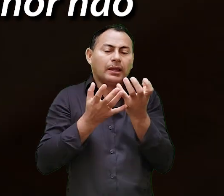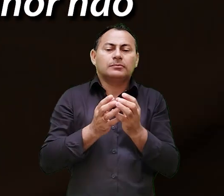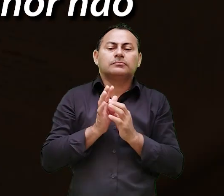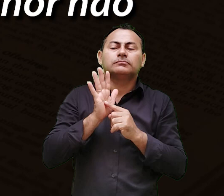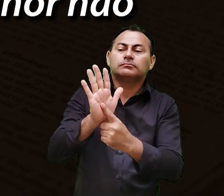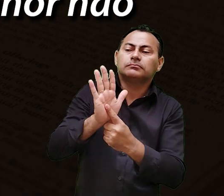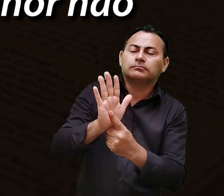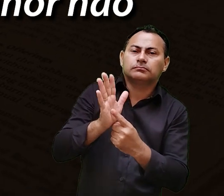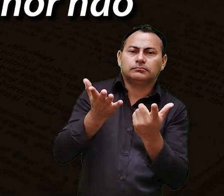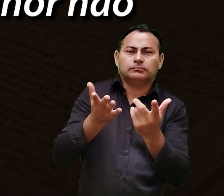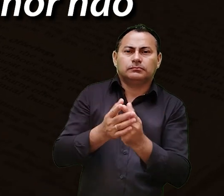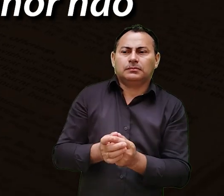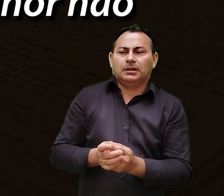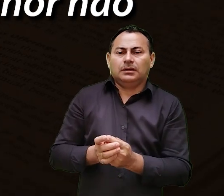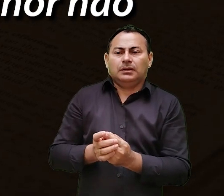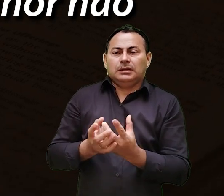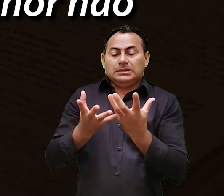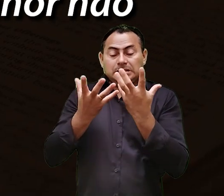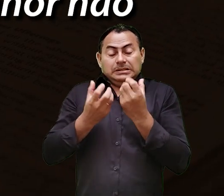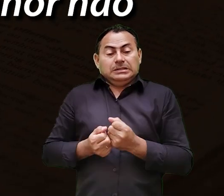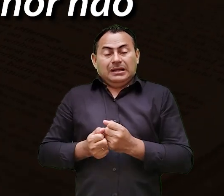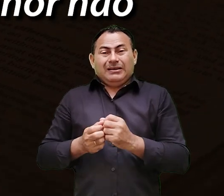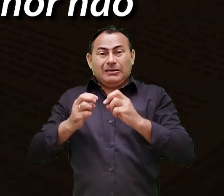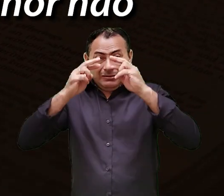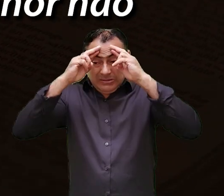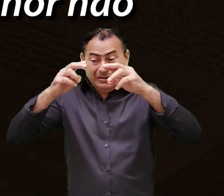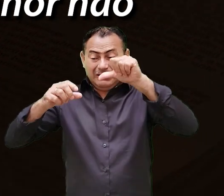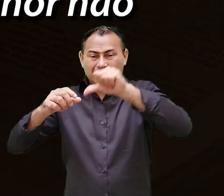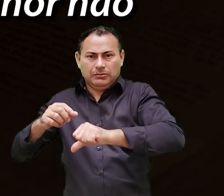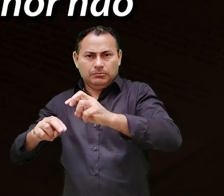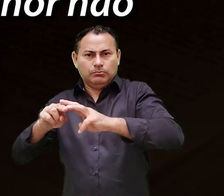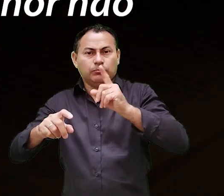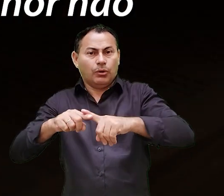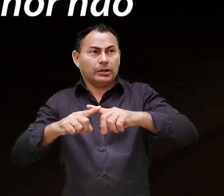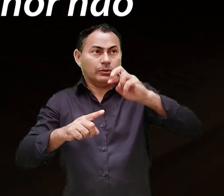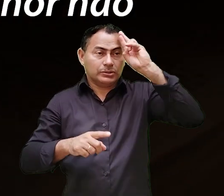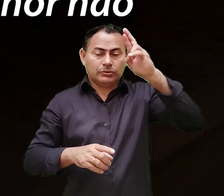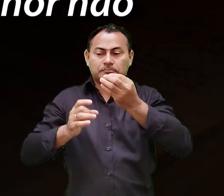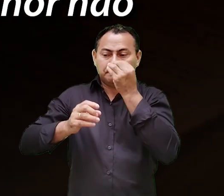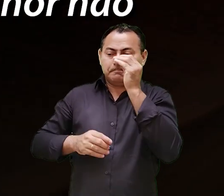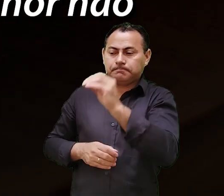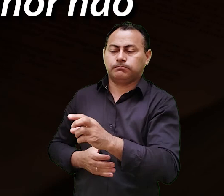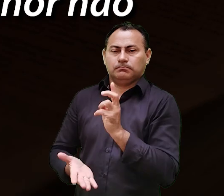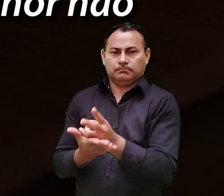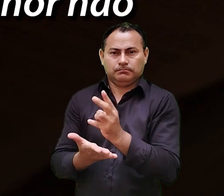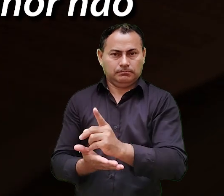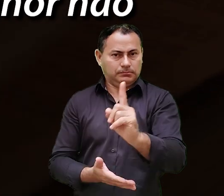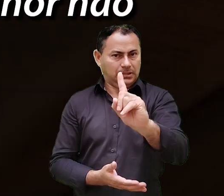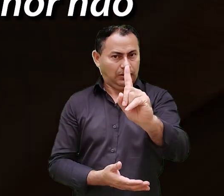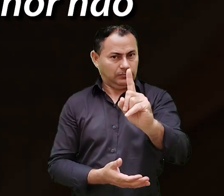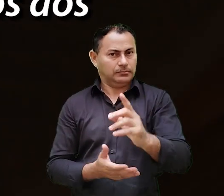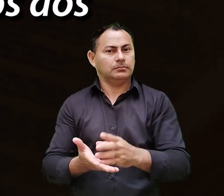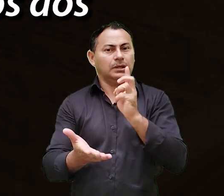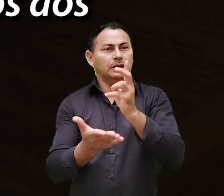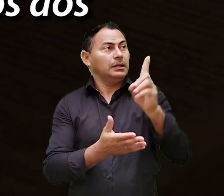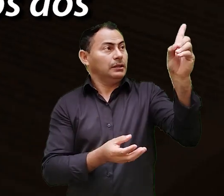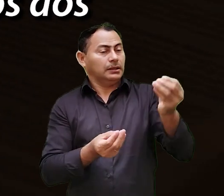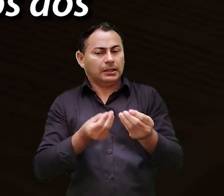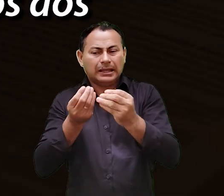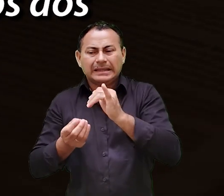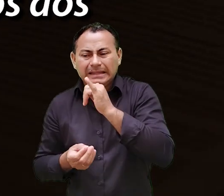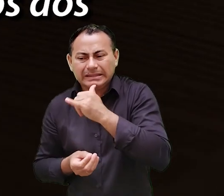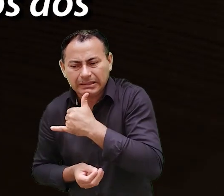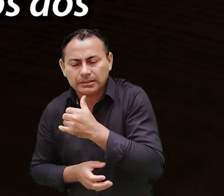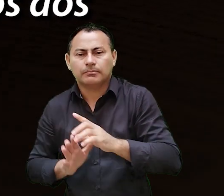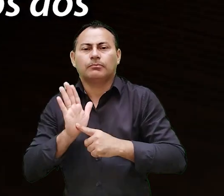a quem o quer ferir e engula a desonra, porque o Senhor não o desprezará para sempre. Embora ele